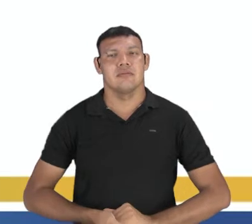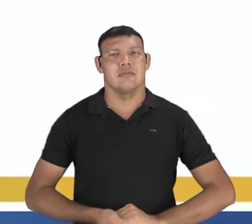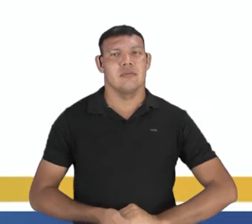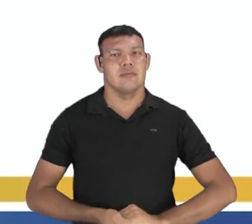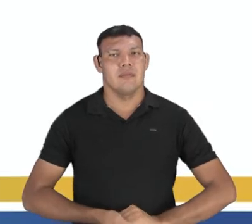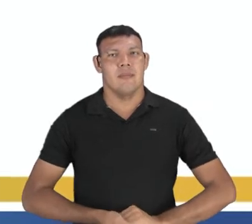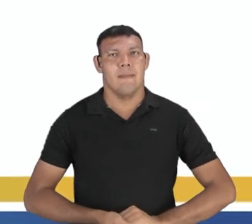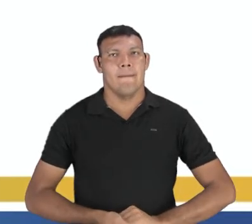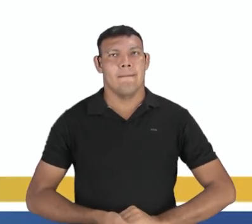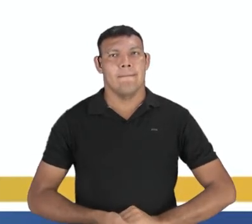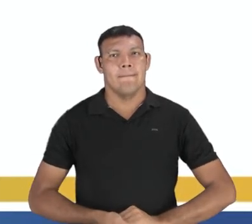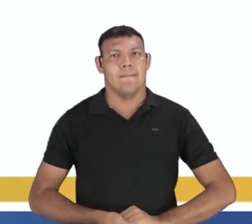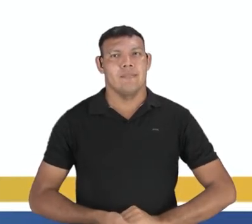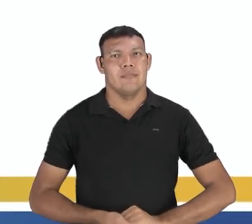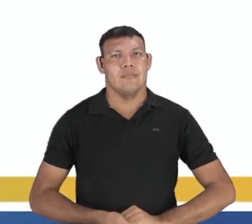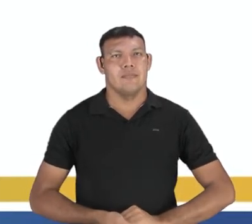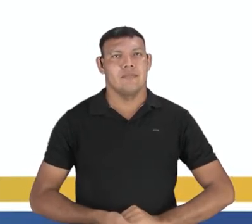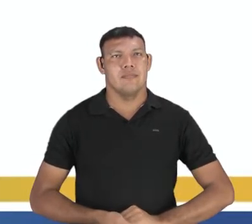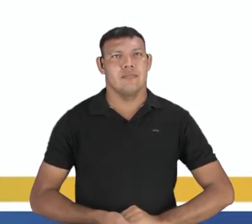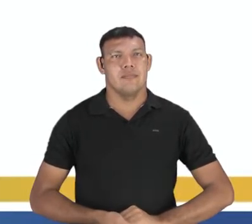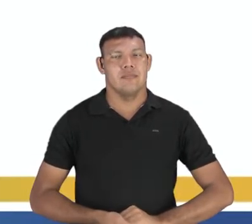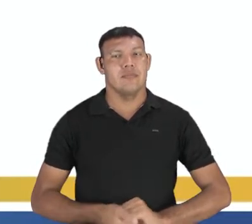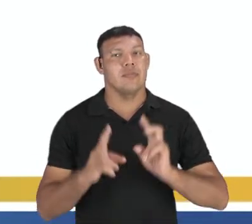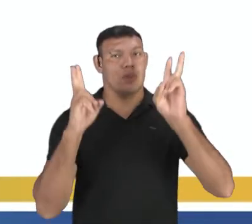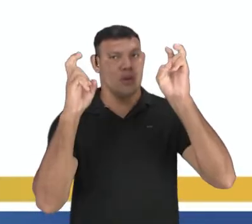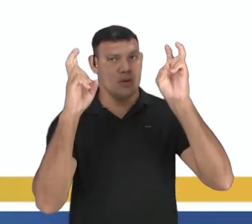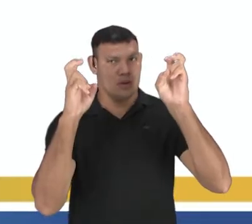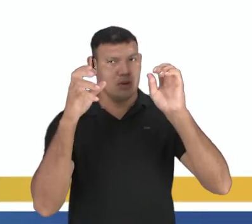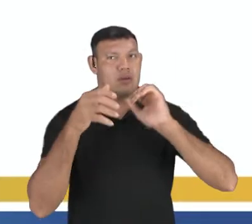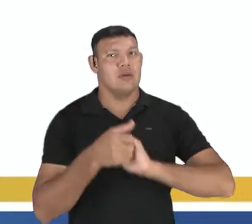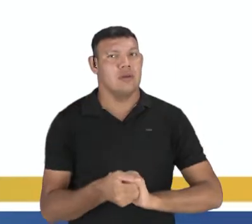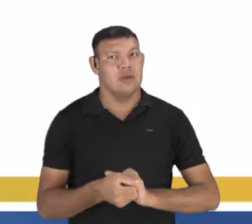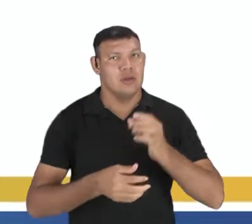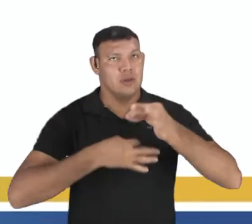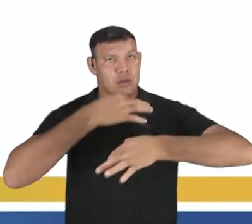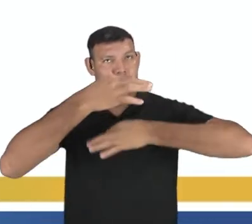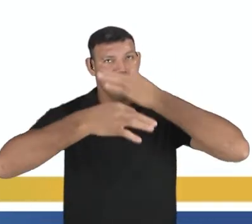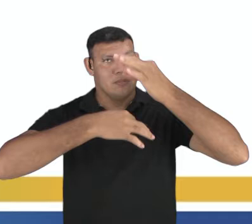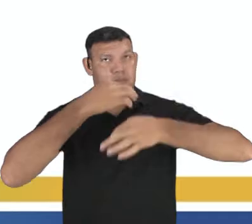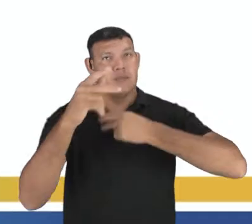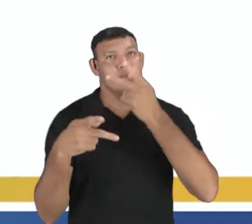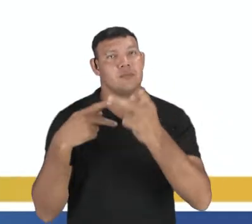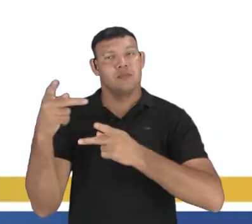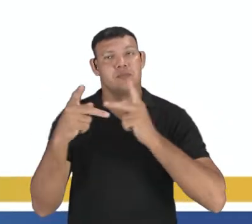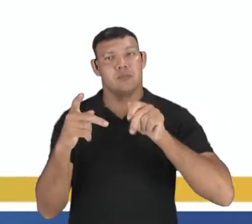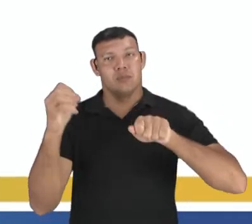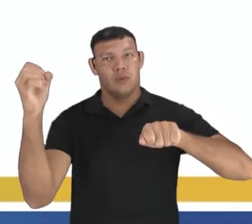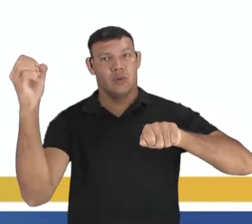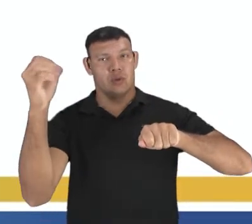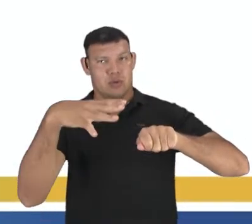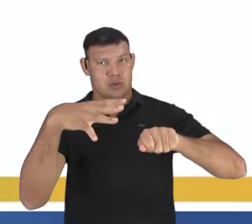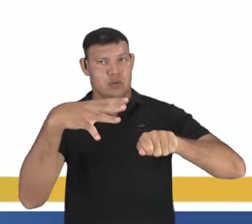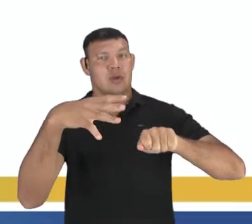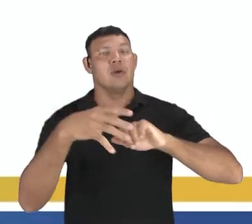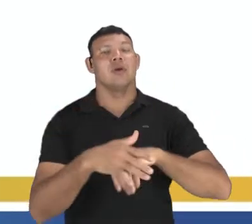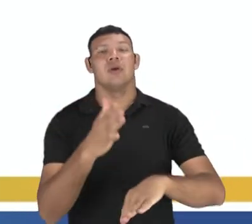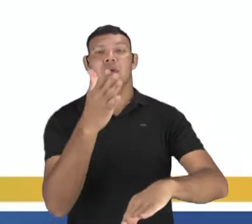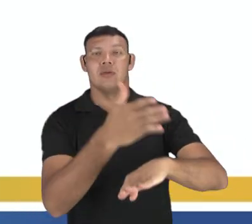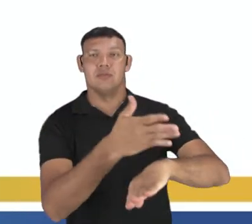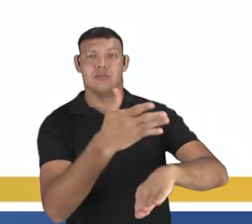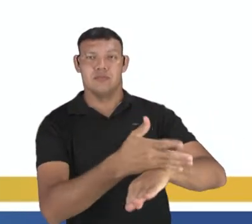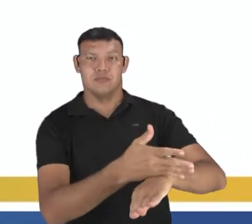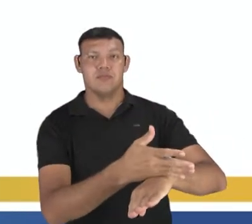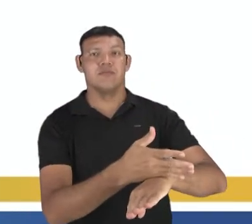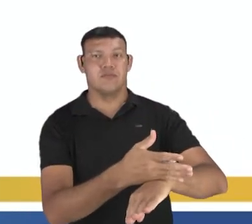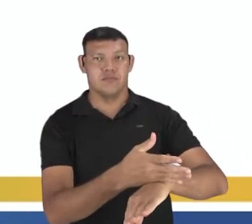aqui, seguindo no nosso tema, a crítica ao projeto iluminista, né, de que os modernos, eles tinham